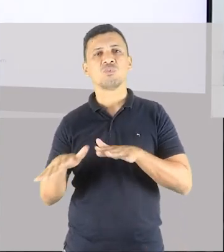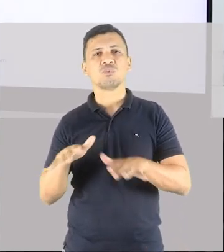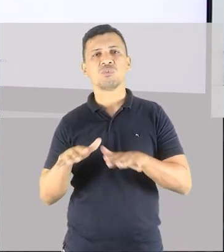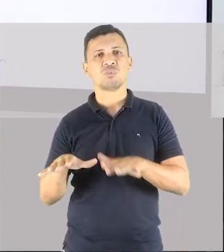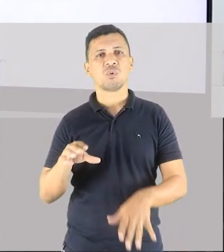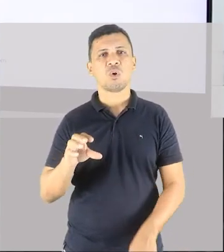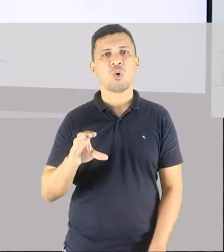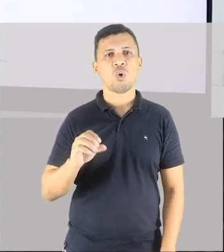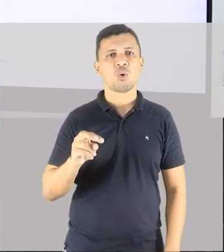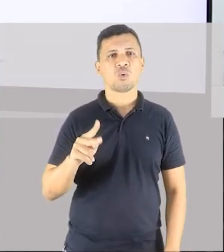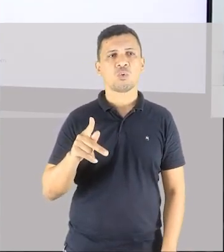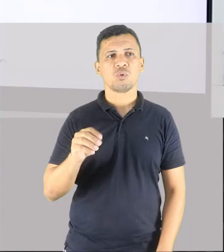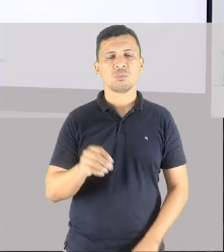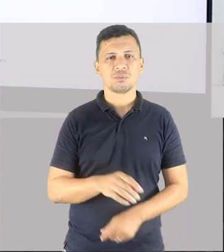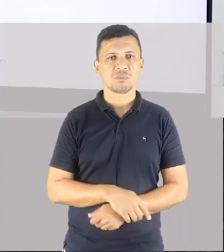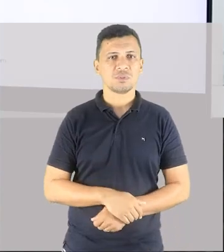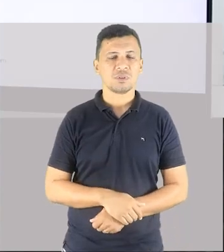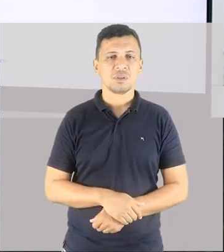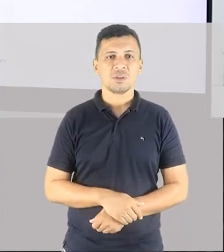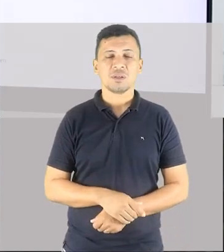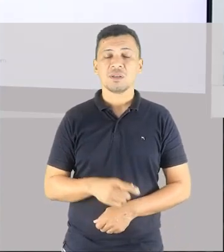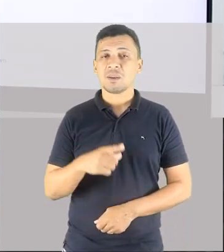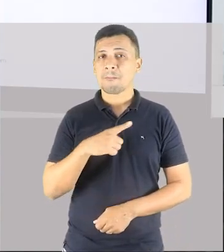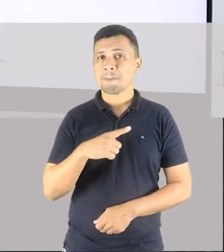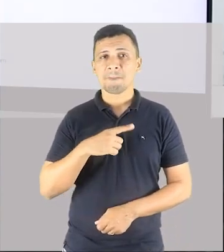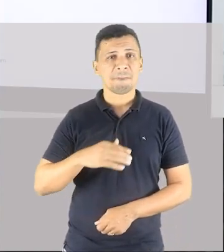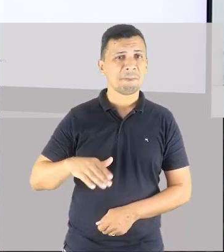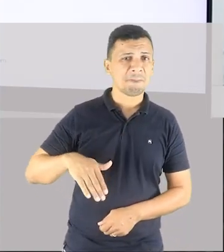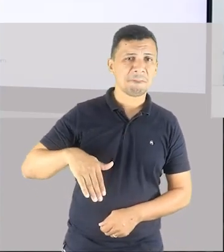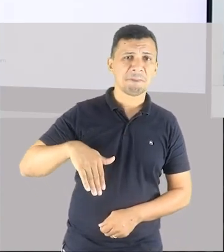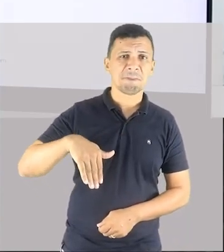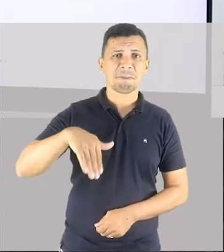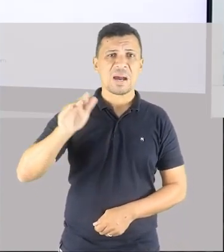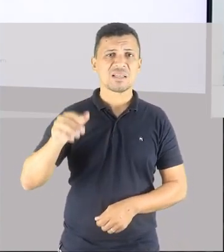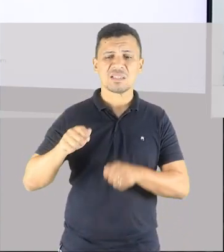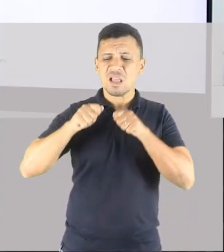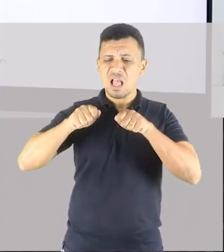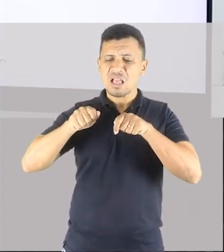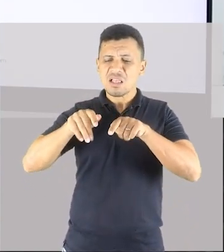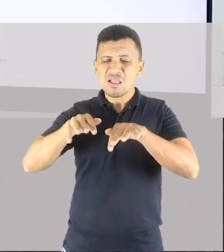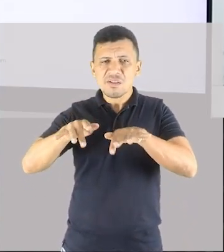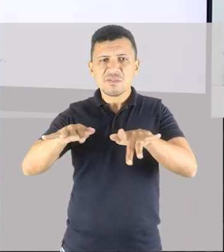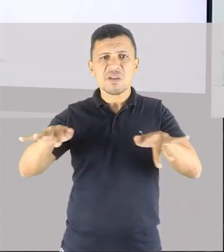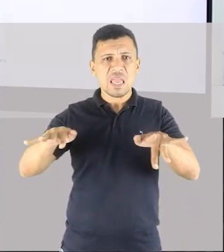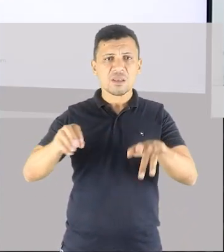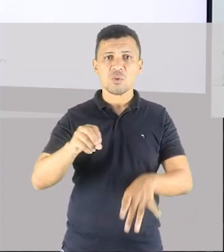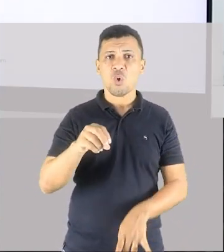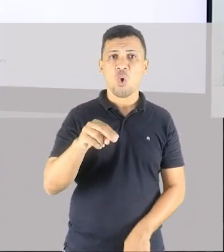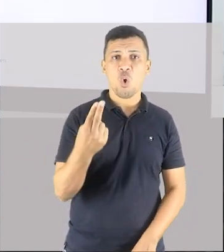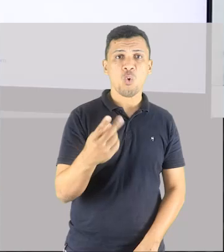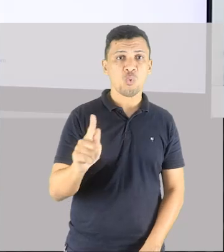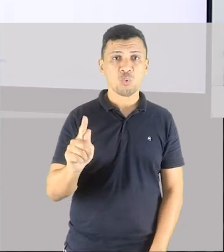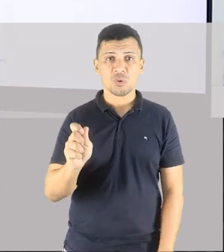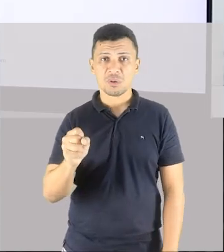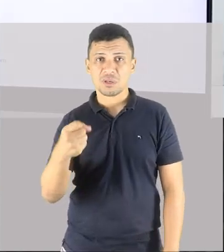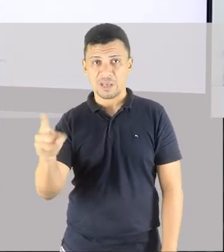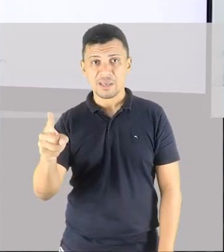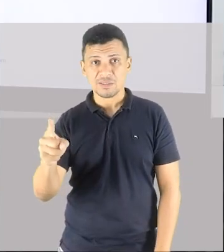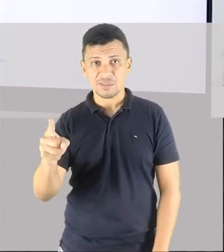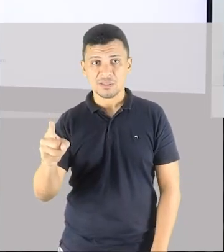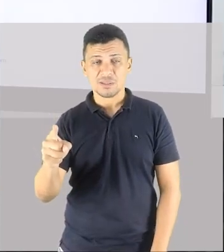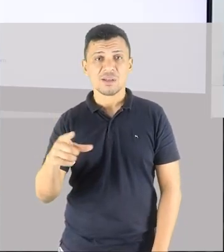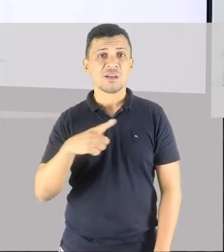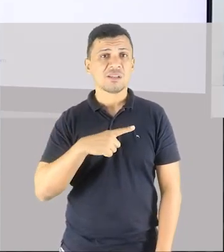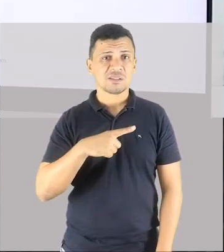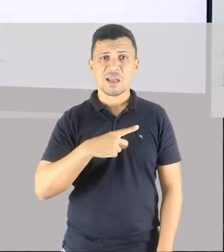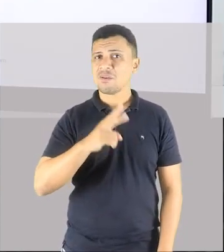Gente, quanto mais líquido ou gás esse corpo deslocar quando ele ficar submerso, maior vai ser